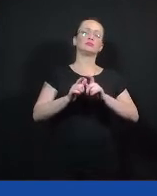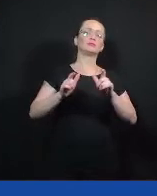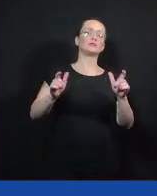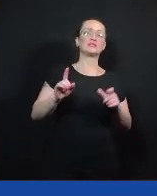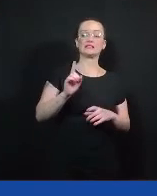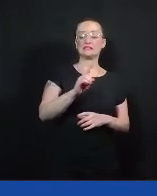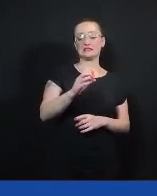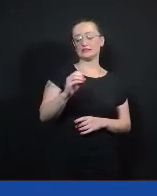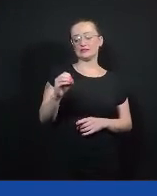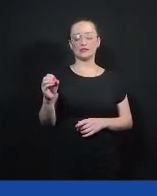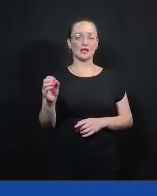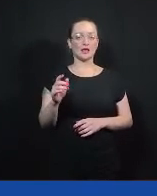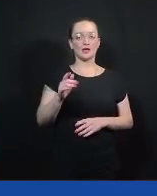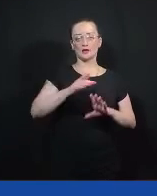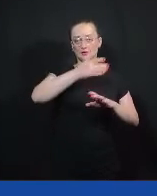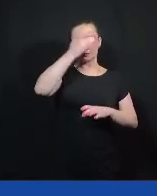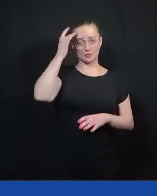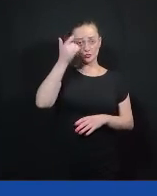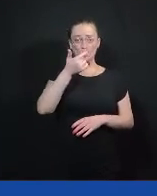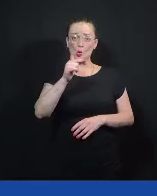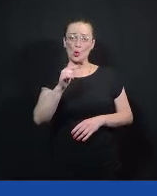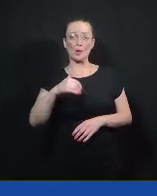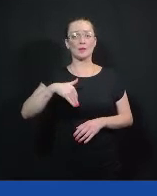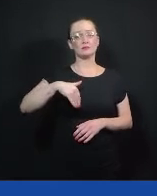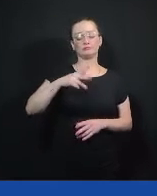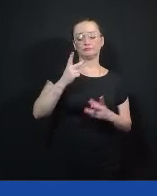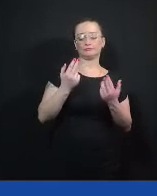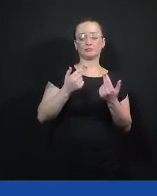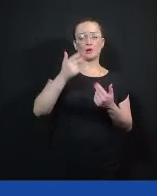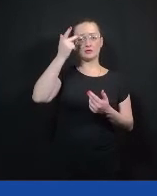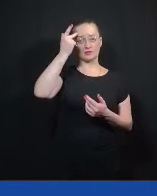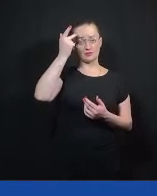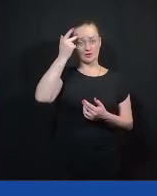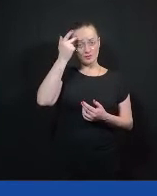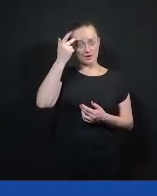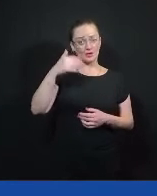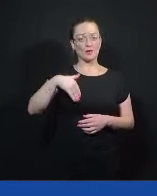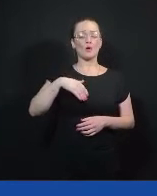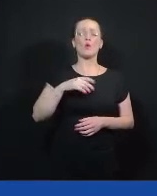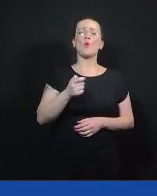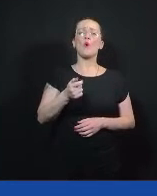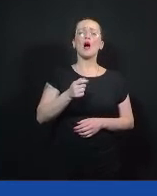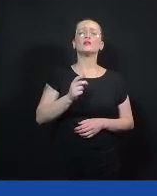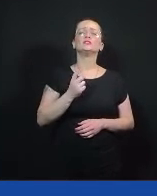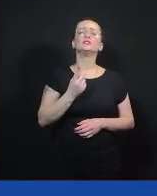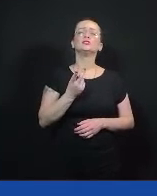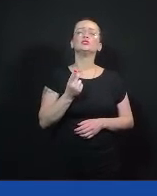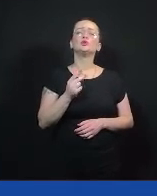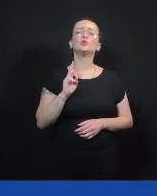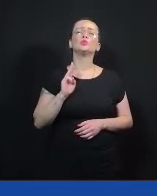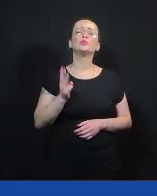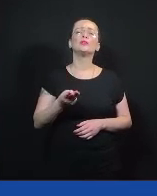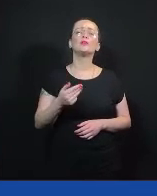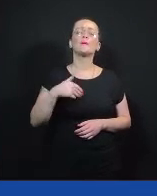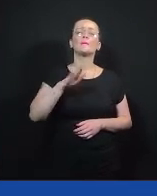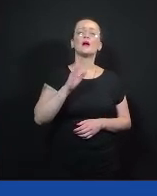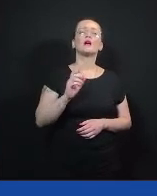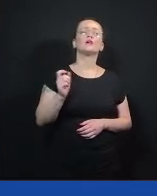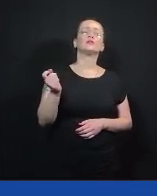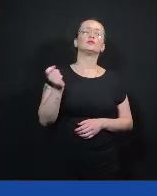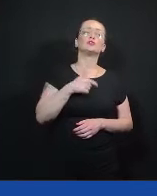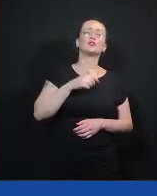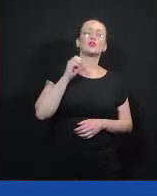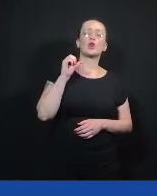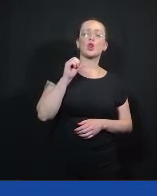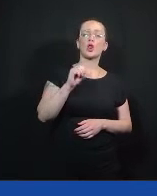algumas centenas de habitantes e outros, como São Paulo, onde eu estou, com quase 12 milhões de habitantes, mais de 9